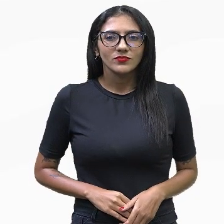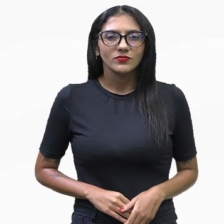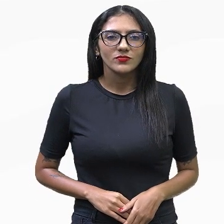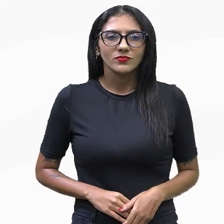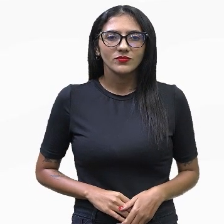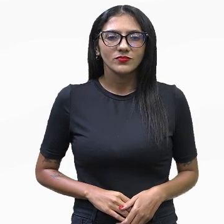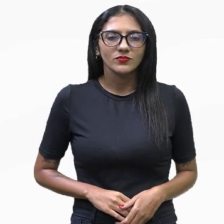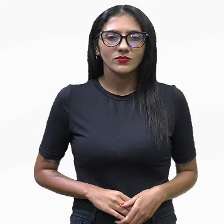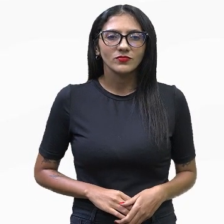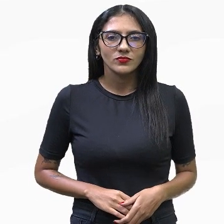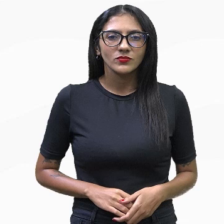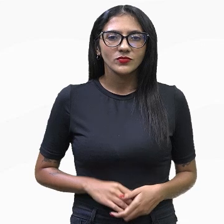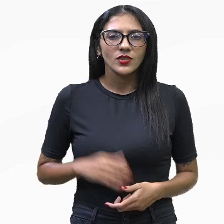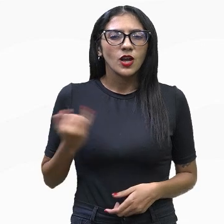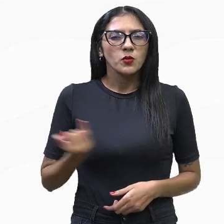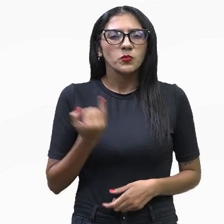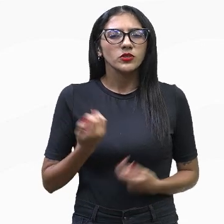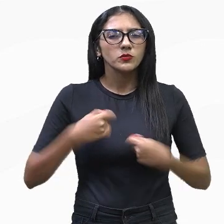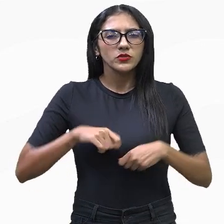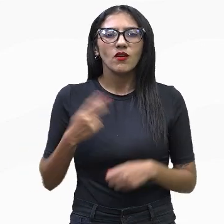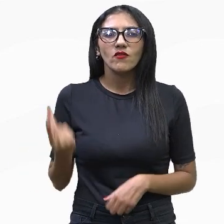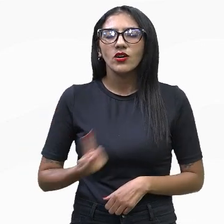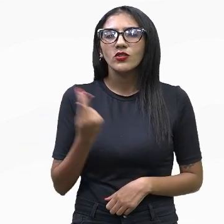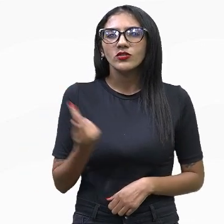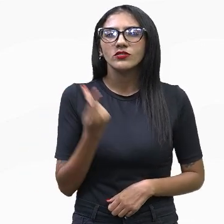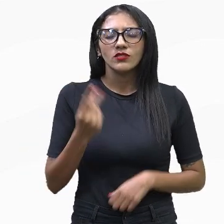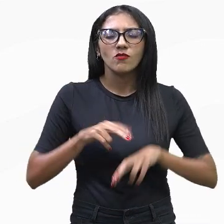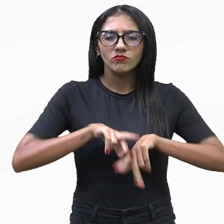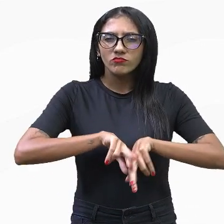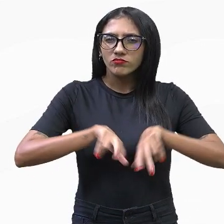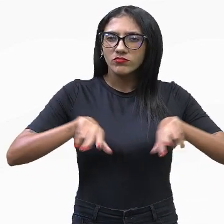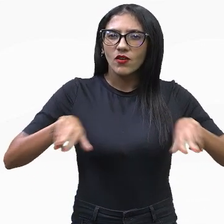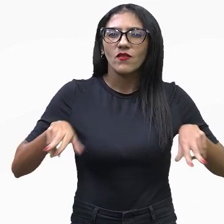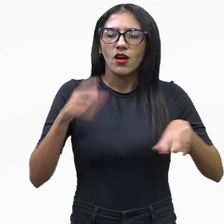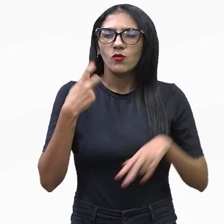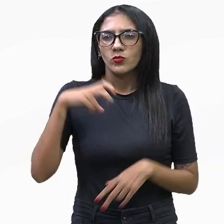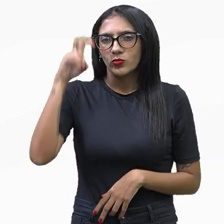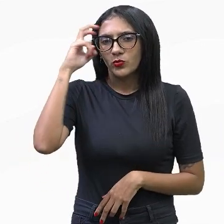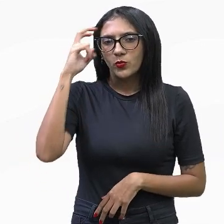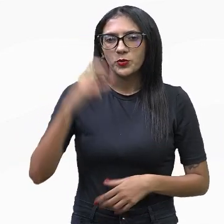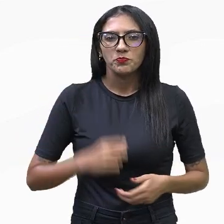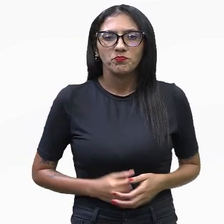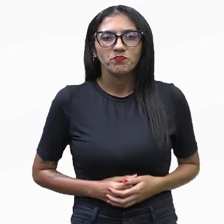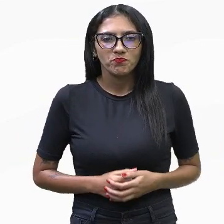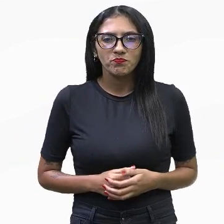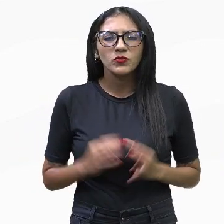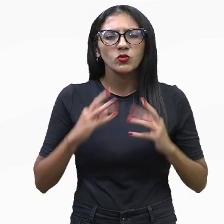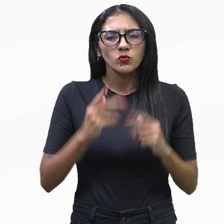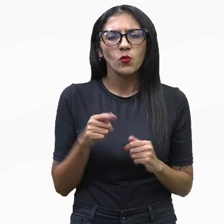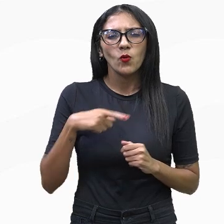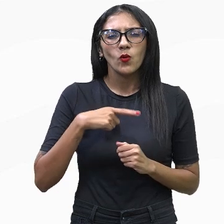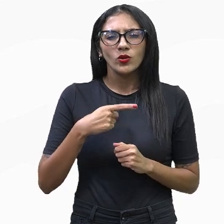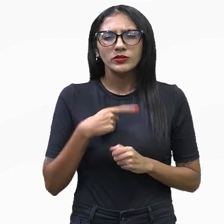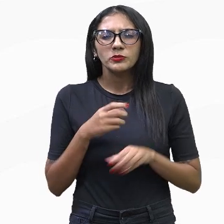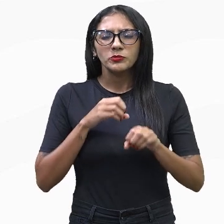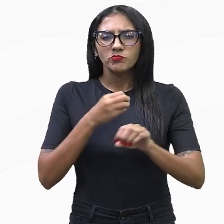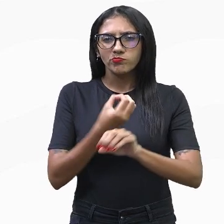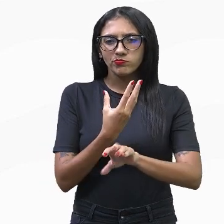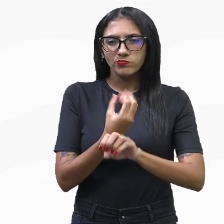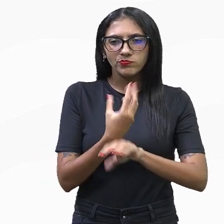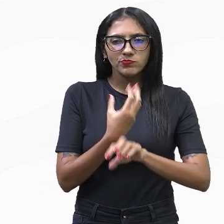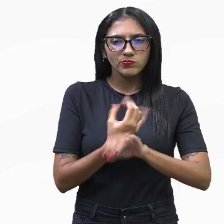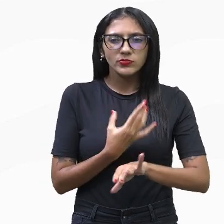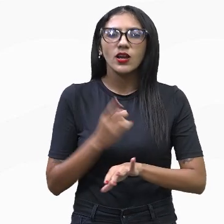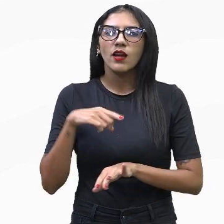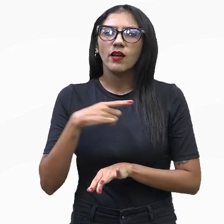A importância de valorizar as diferentes culturas. Todo o processo de ensino e